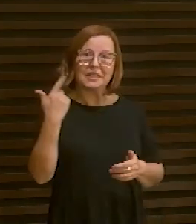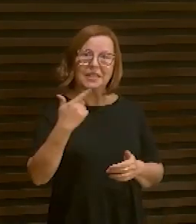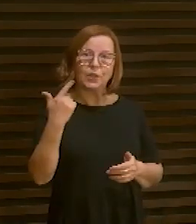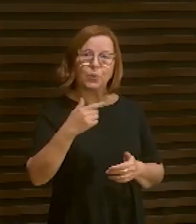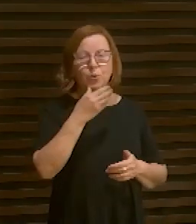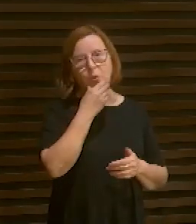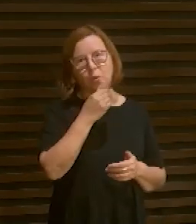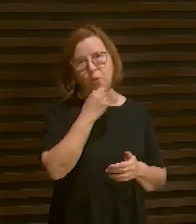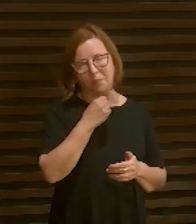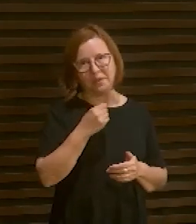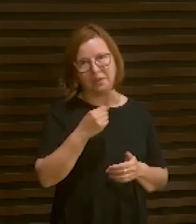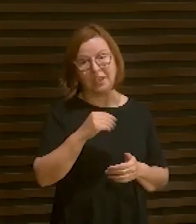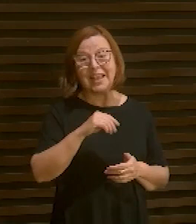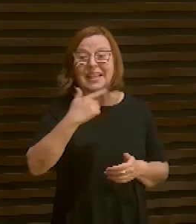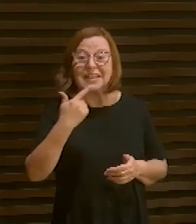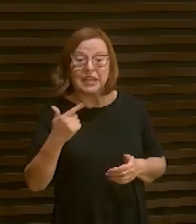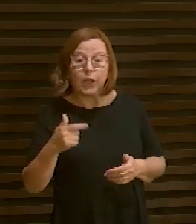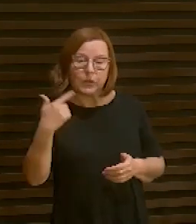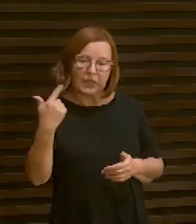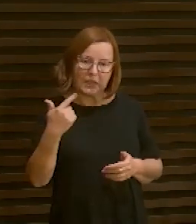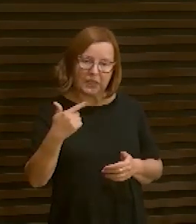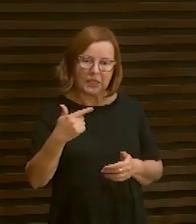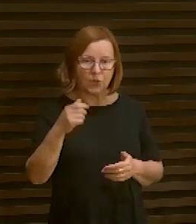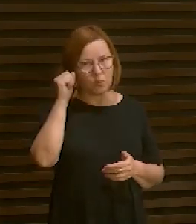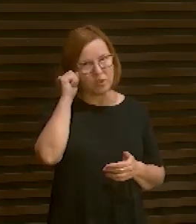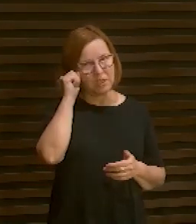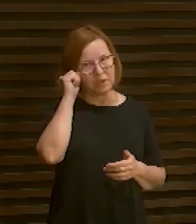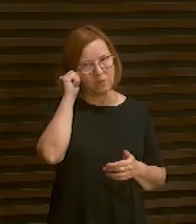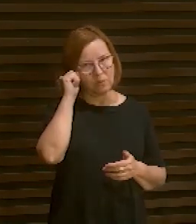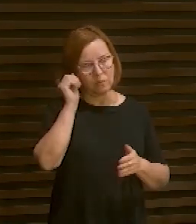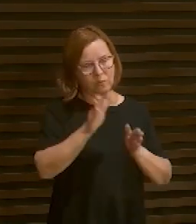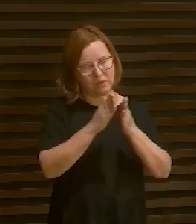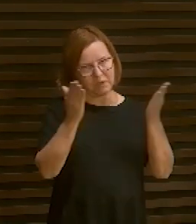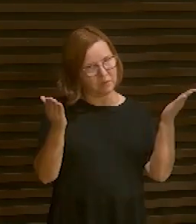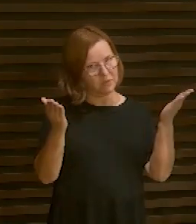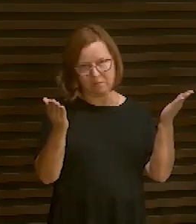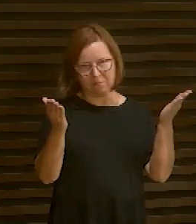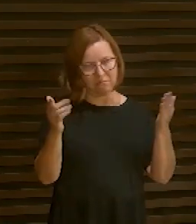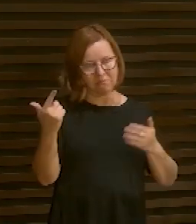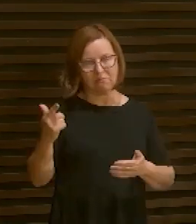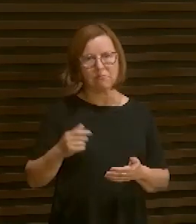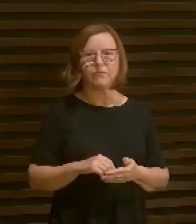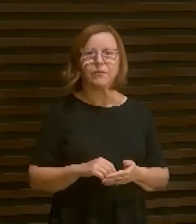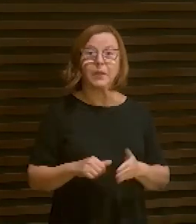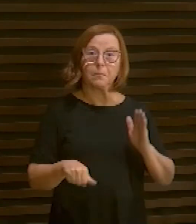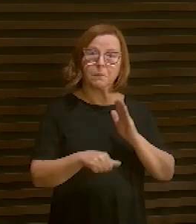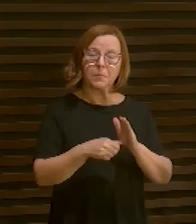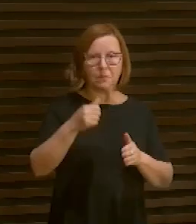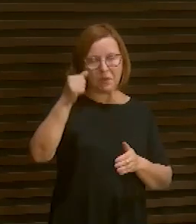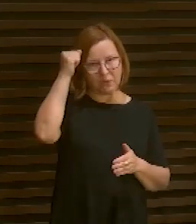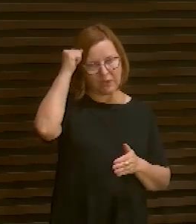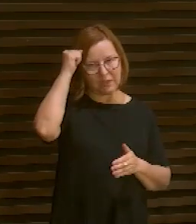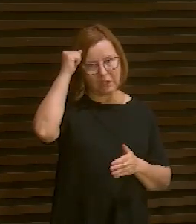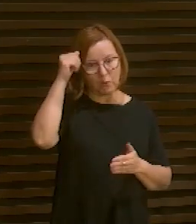Adão na Bíblia. Existe para os teólogos, na Bíblia não. Primeiro Adão, último